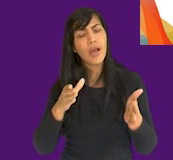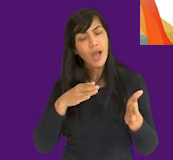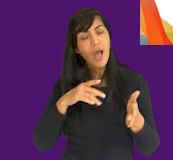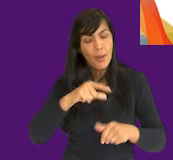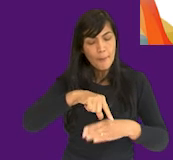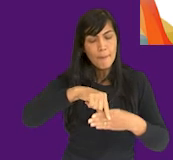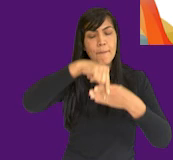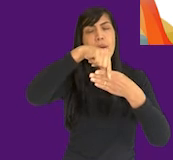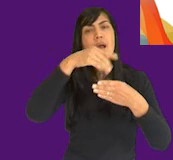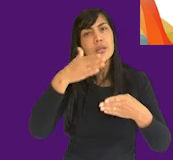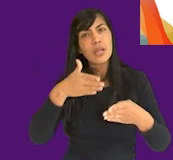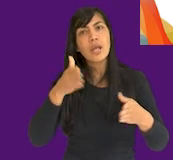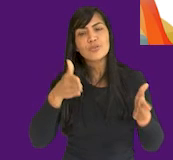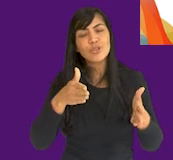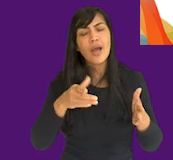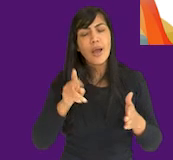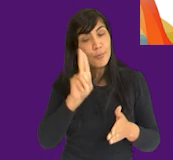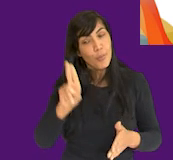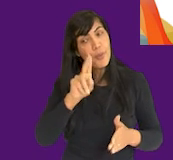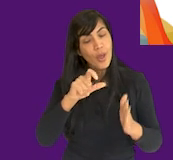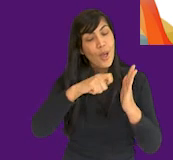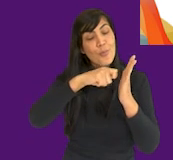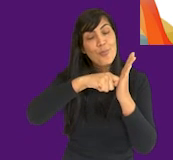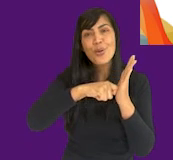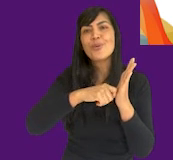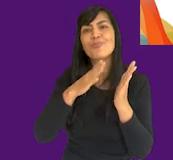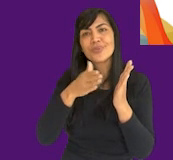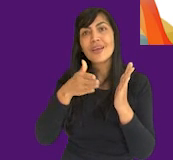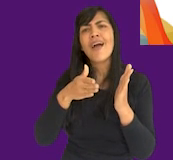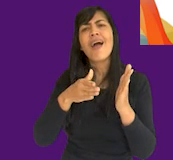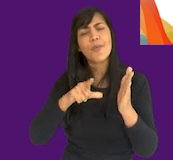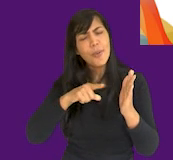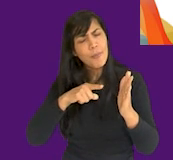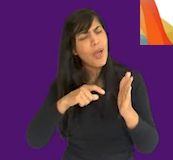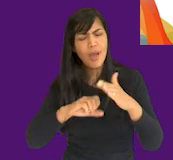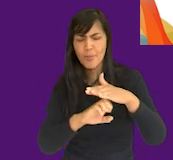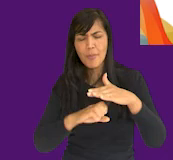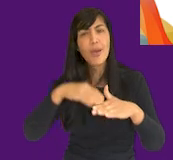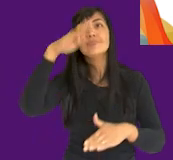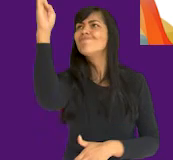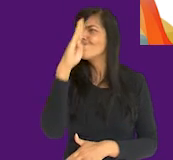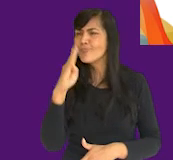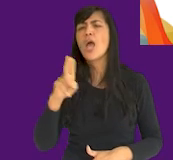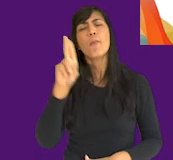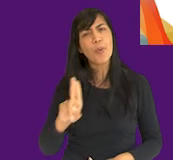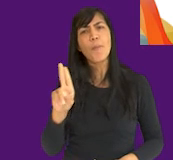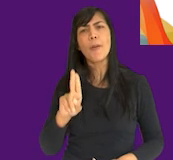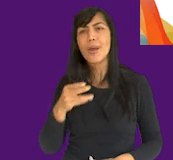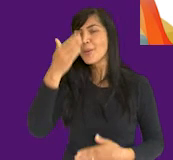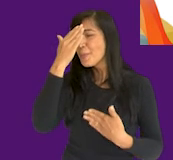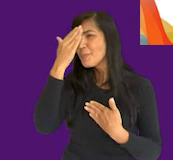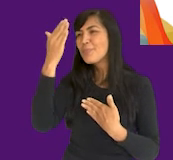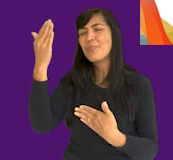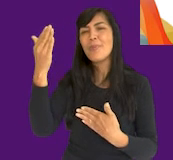já conduziram lideraram por utilizar esse programa Mas já tem muitas empresas brasileiras a participar desse